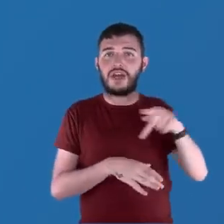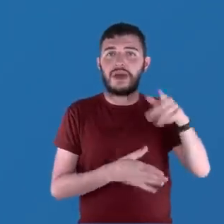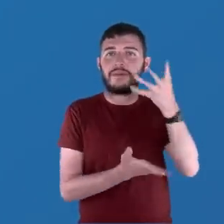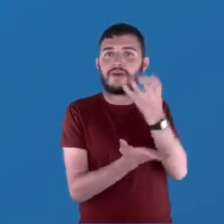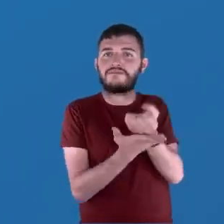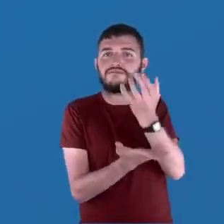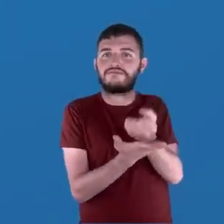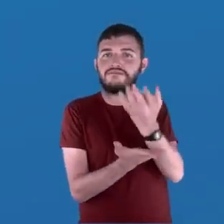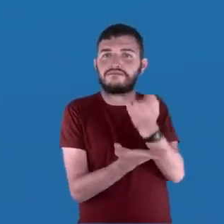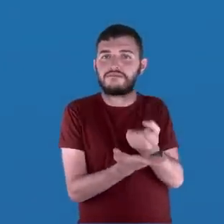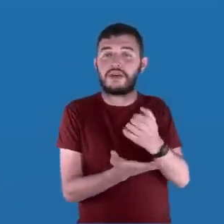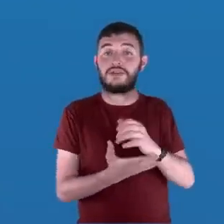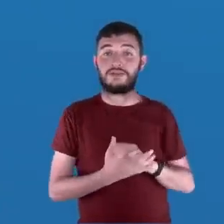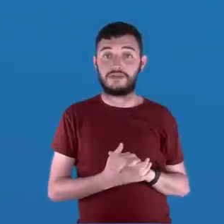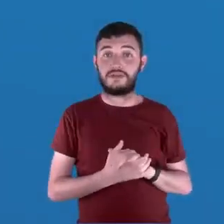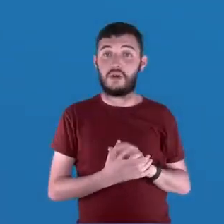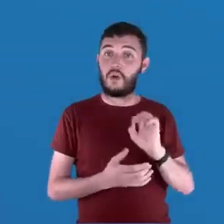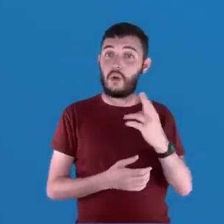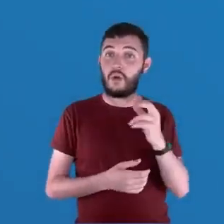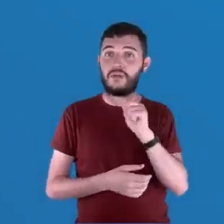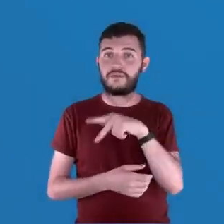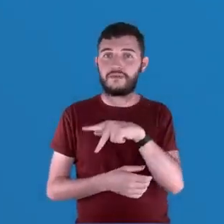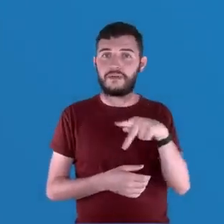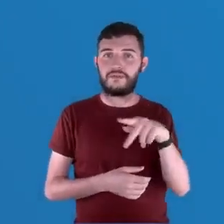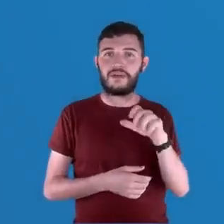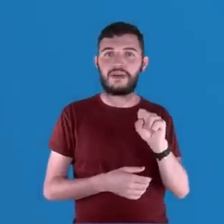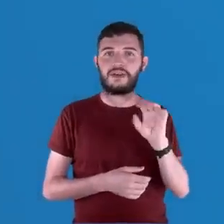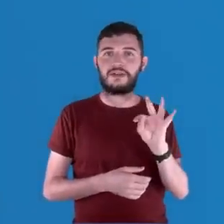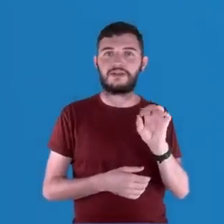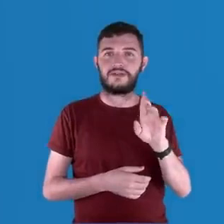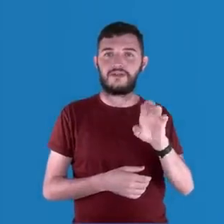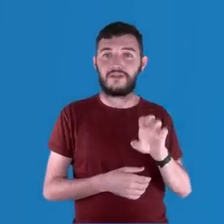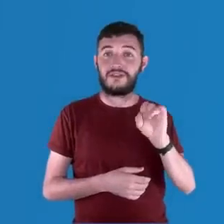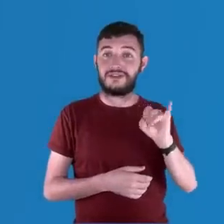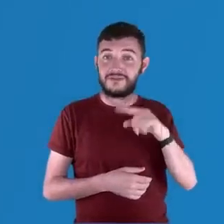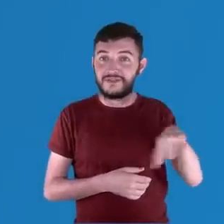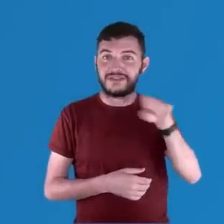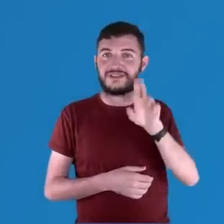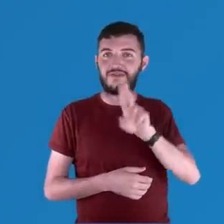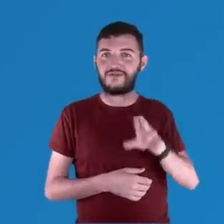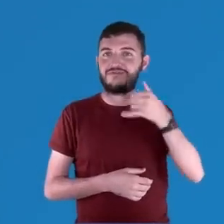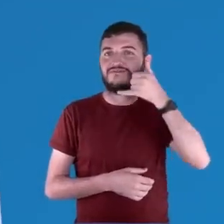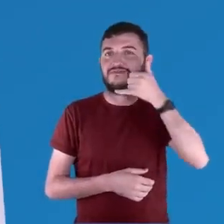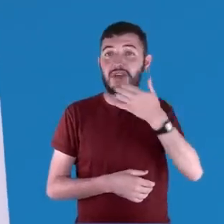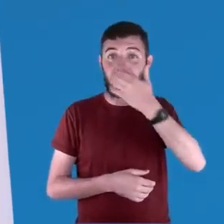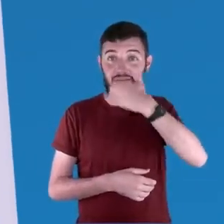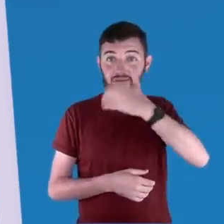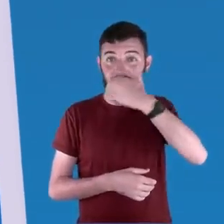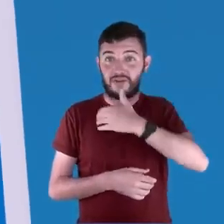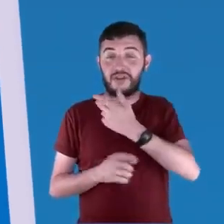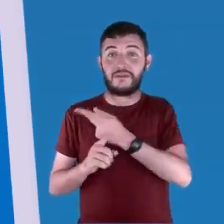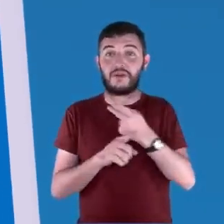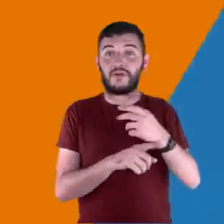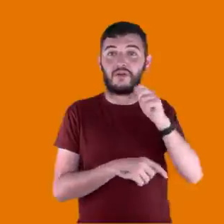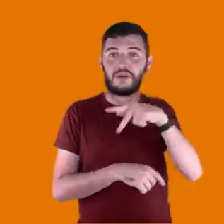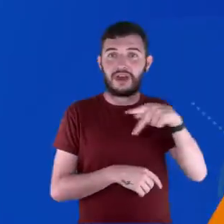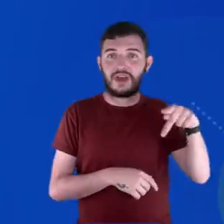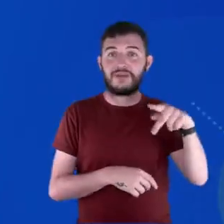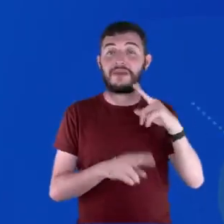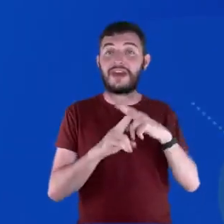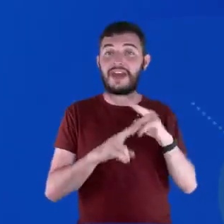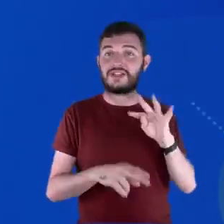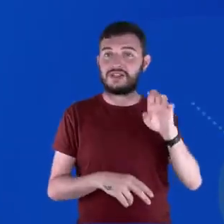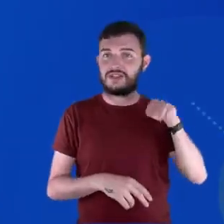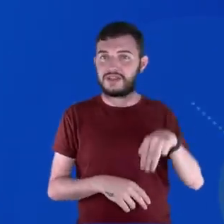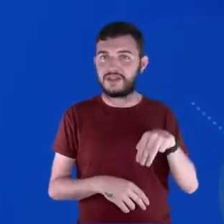você baixa os aplicativos do seu Smartphone ou a App Store se você tem um iPhone procure pelo caixa